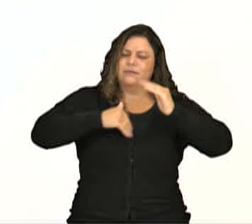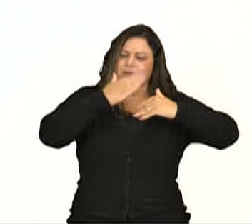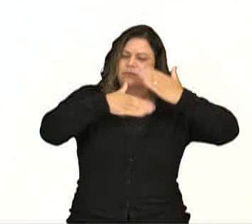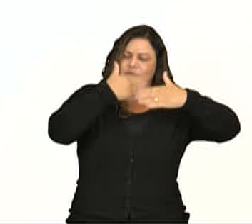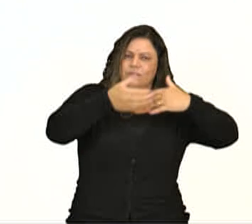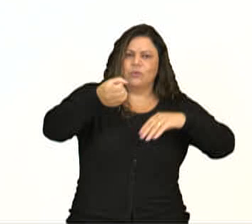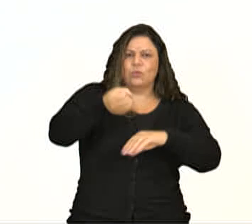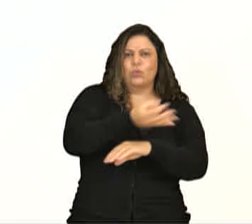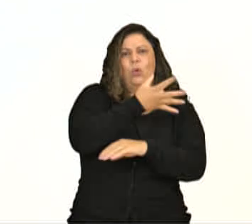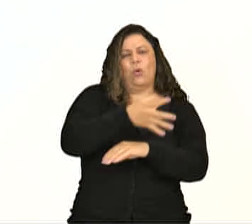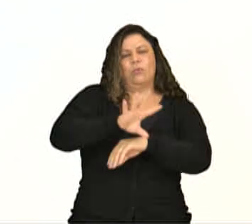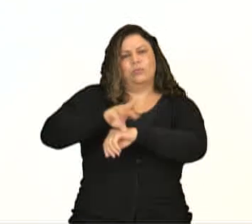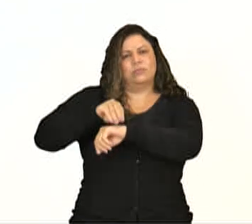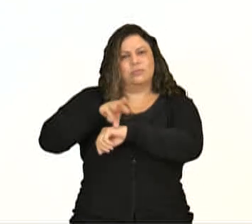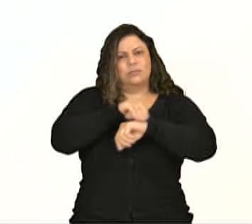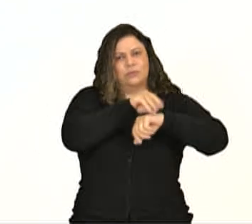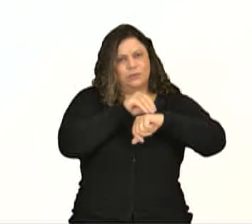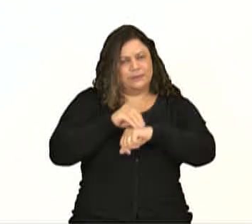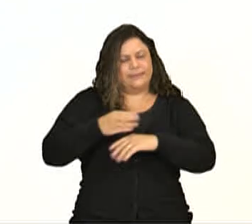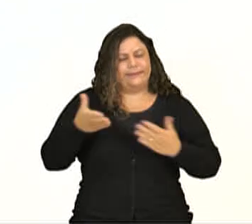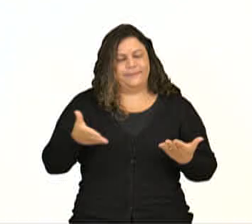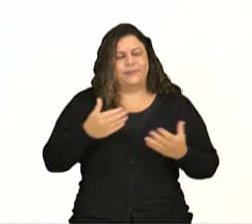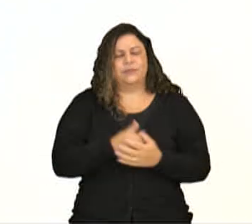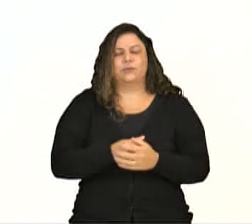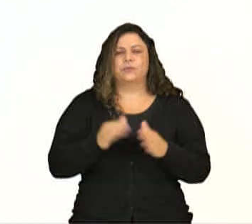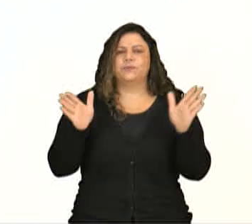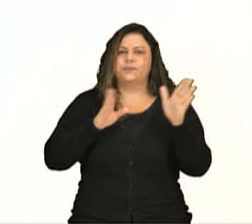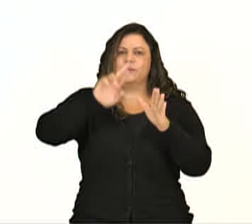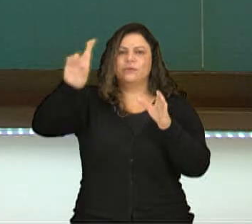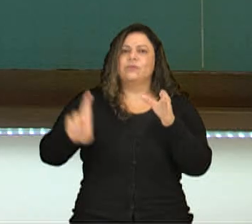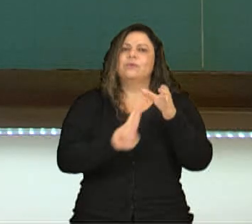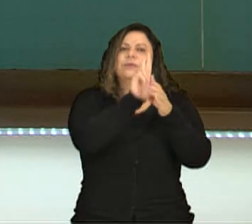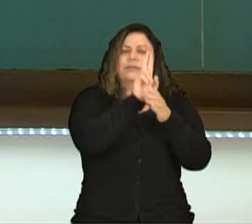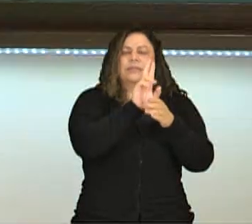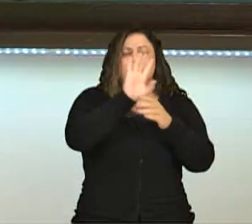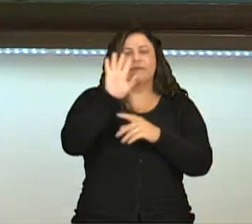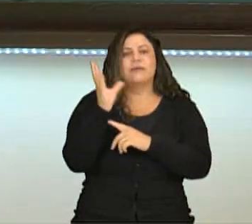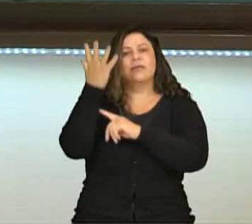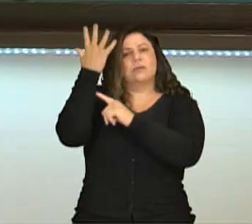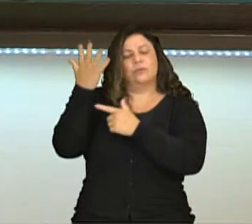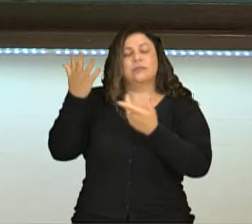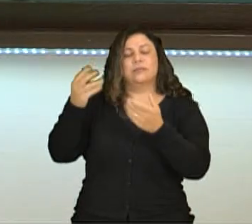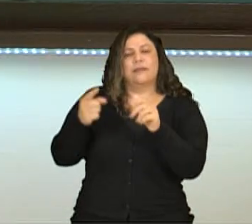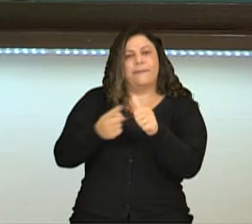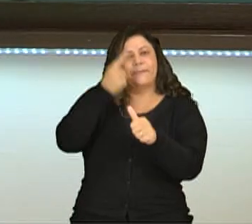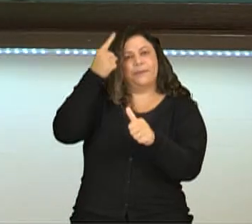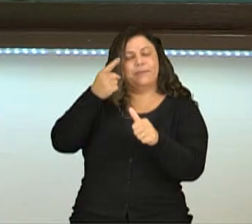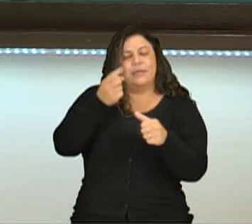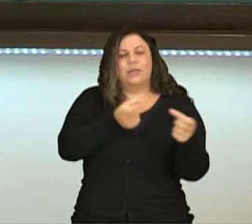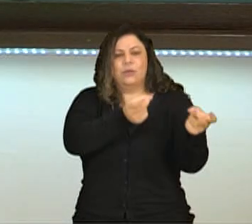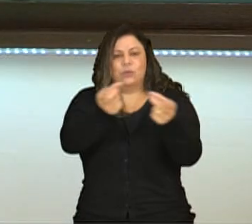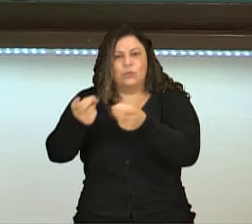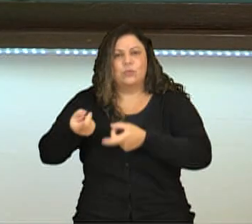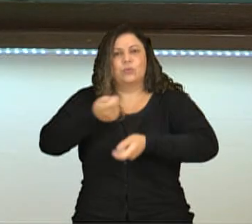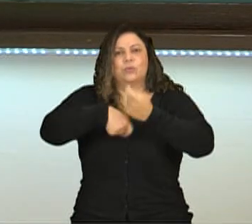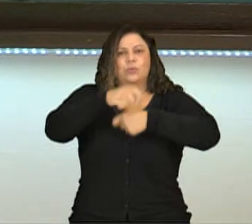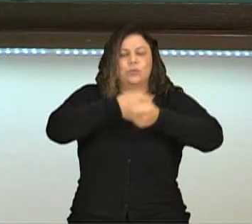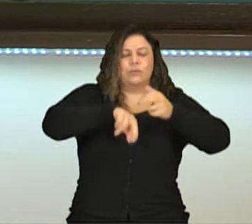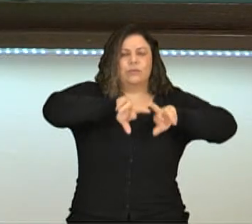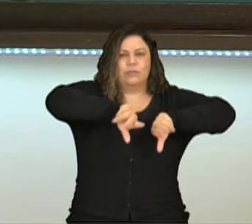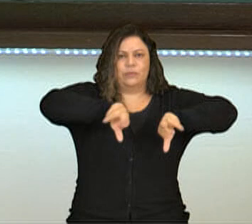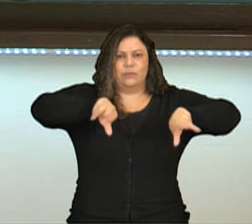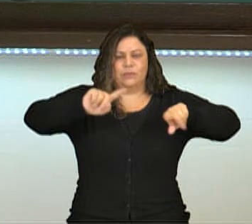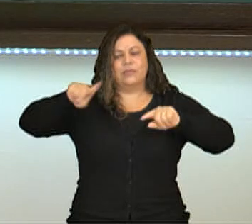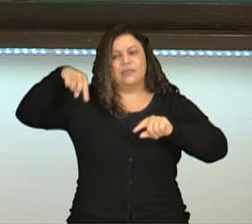Tá? Então veja, o Renascimento ele vai acontecer primeiro o renascimento comercial, depois urbano